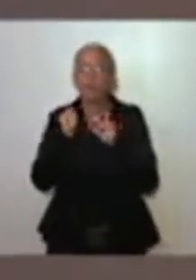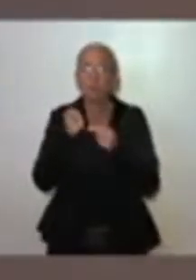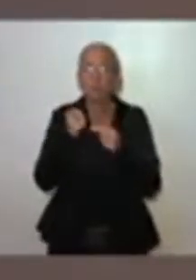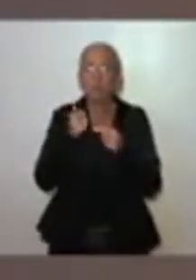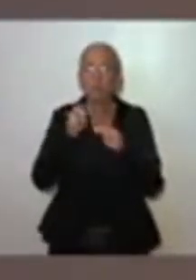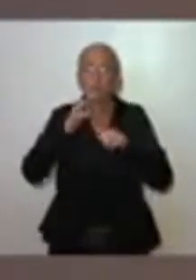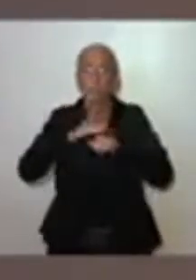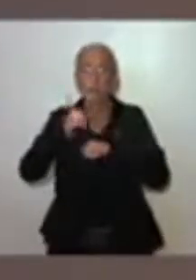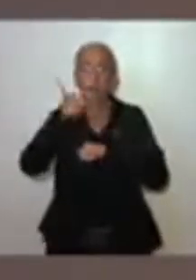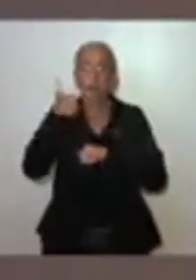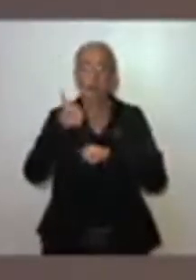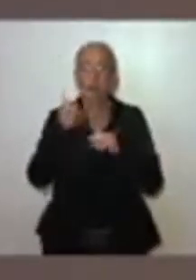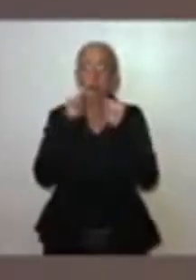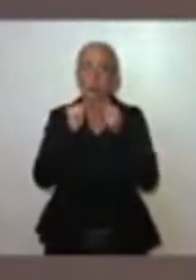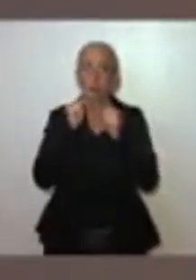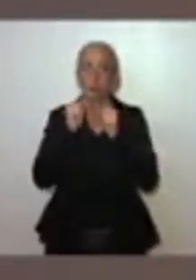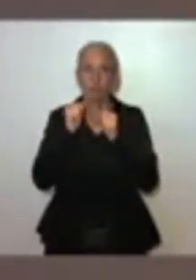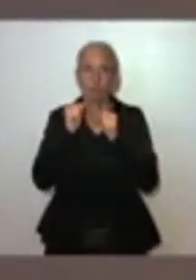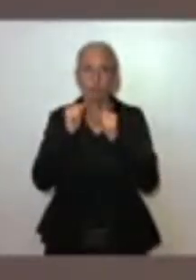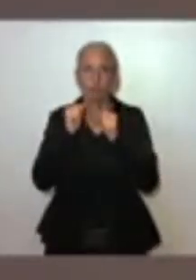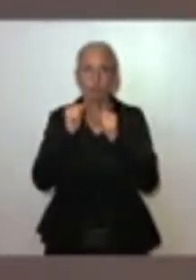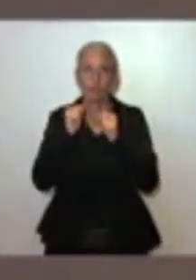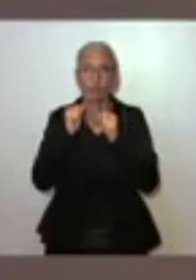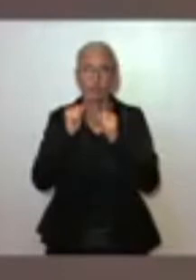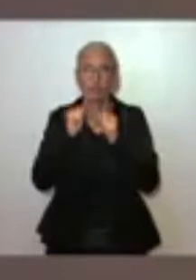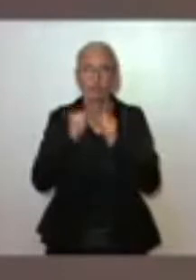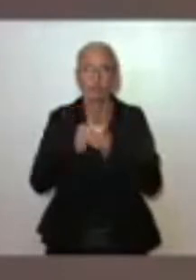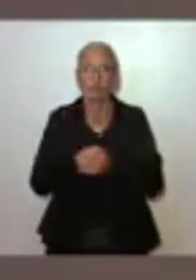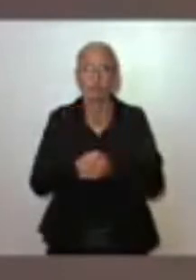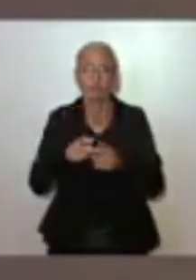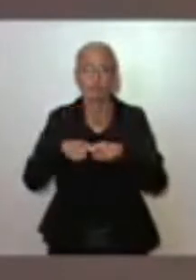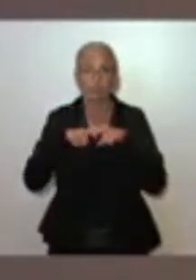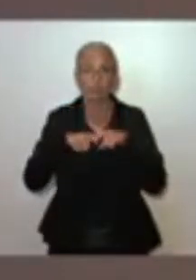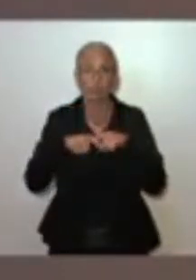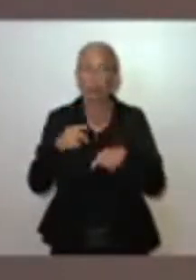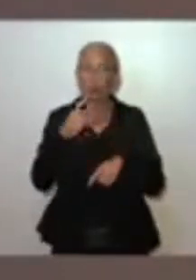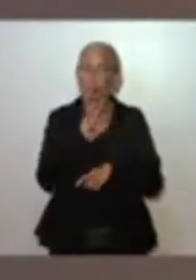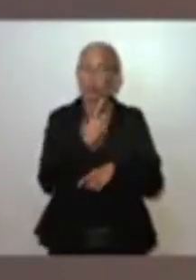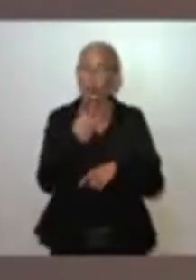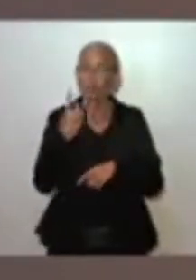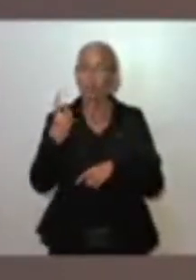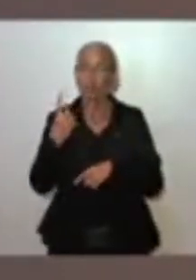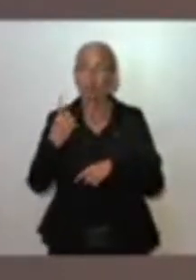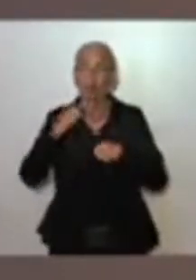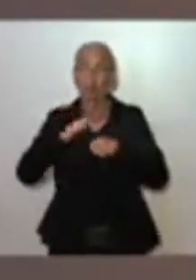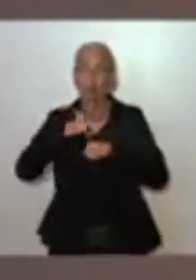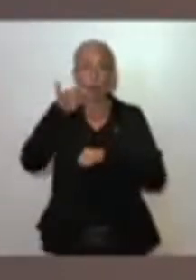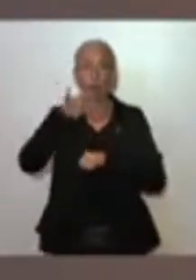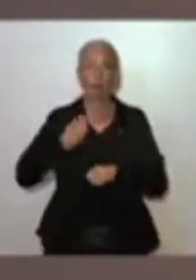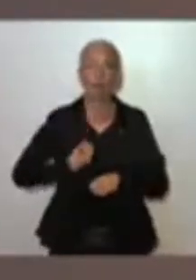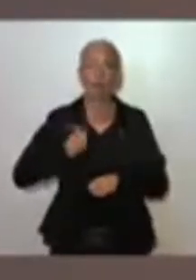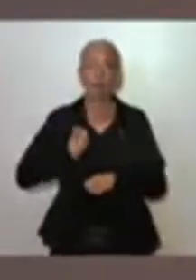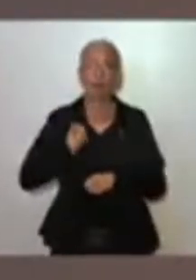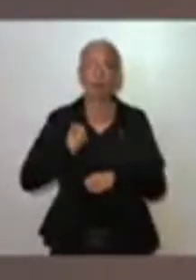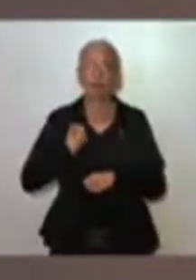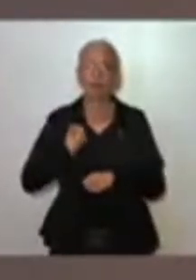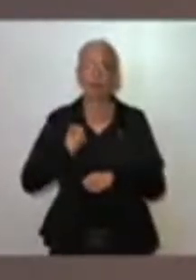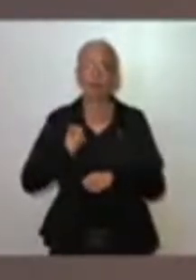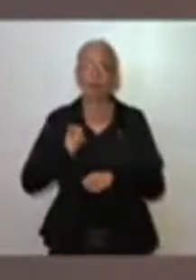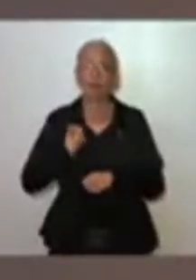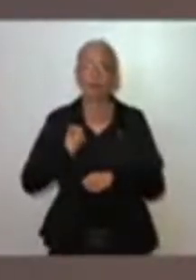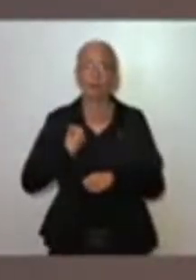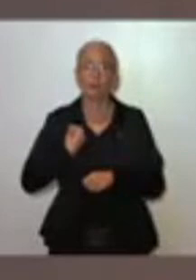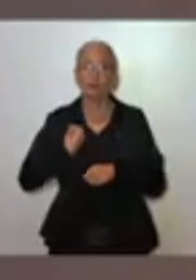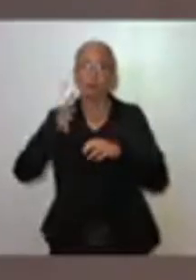melhor que podem ser e aliás cada um procurar ser o melhor que pode ser leva